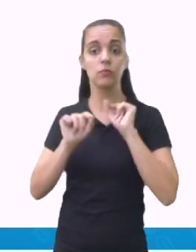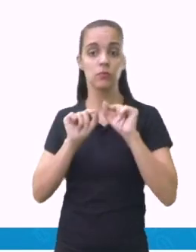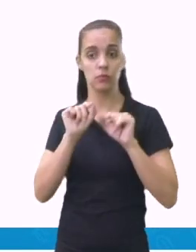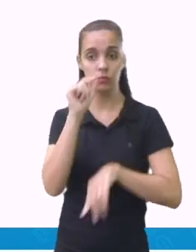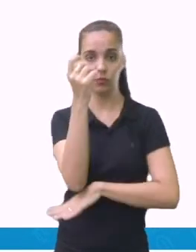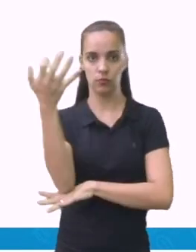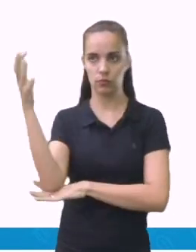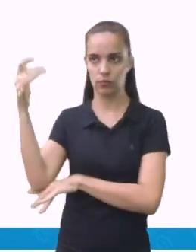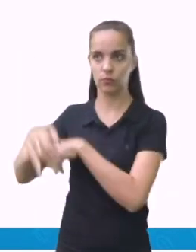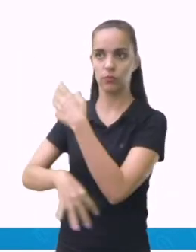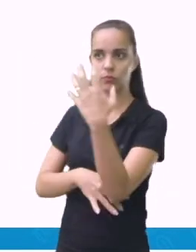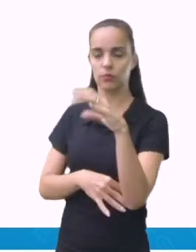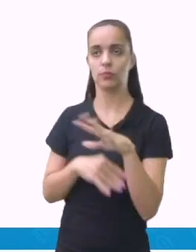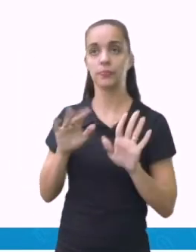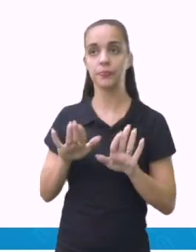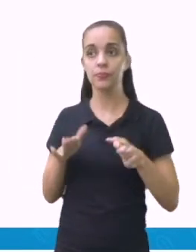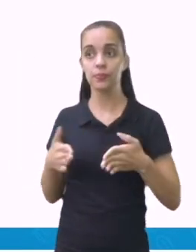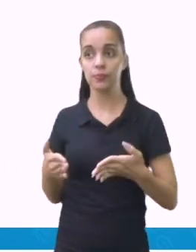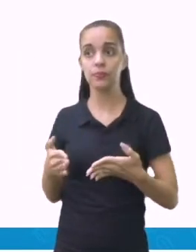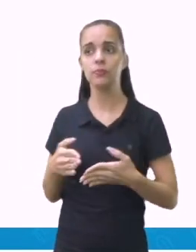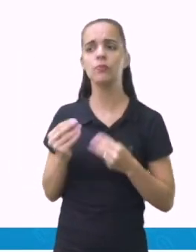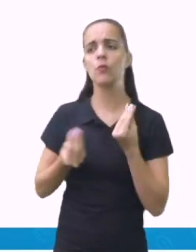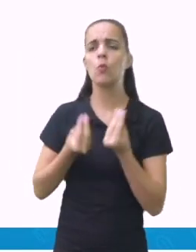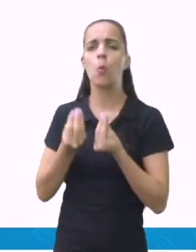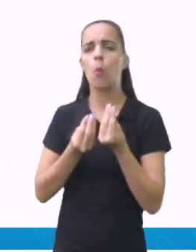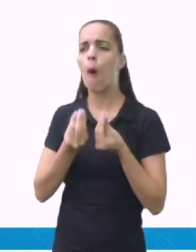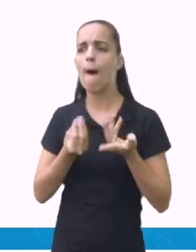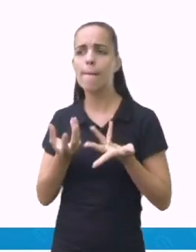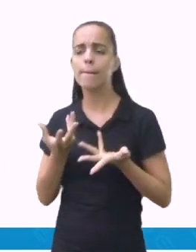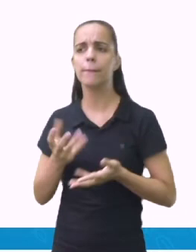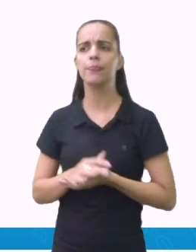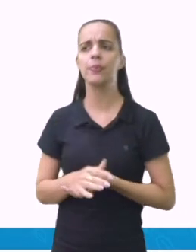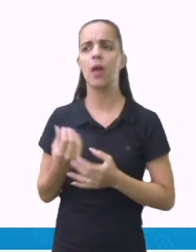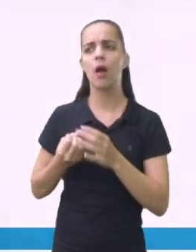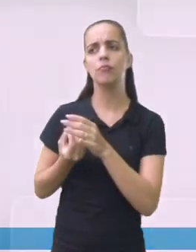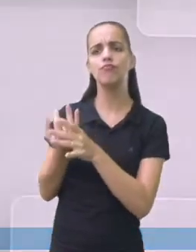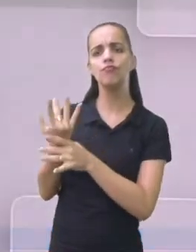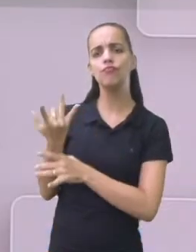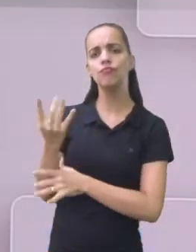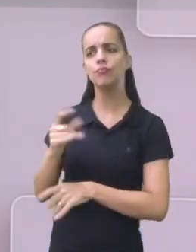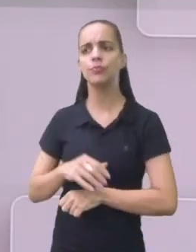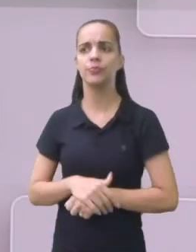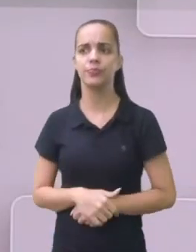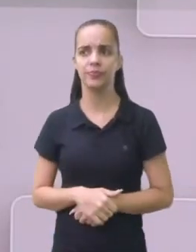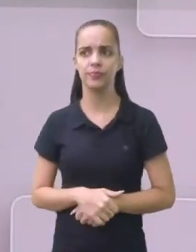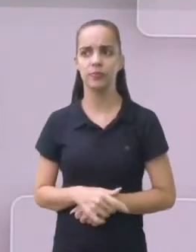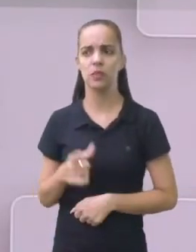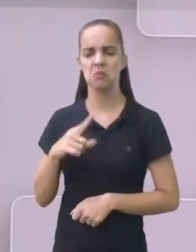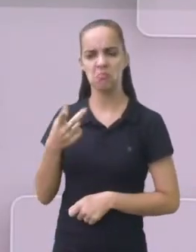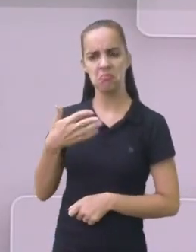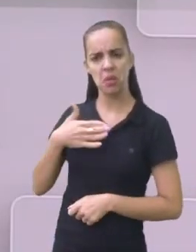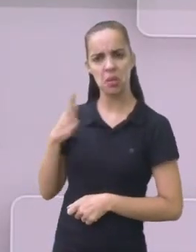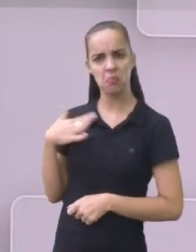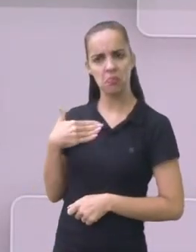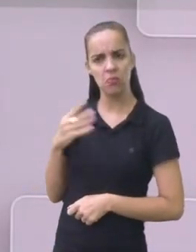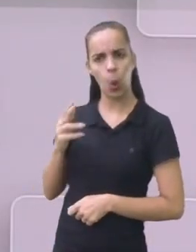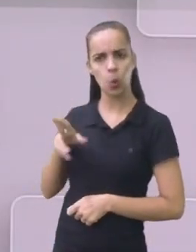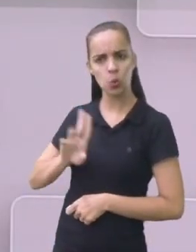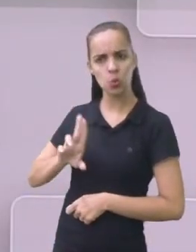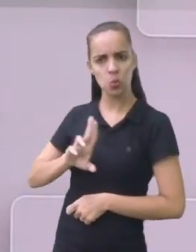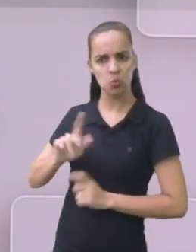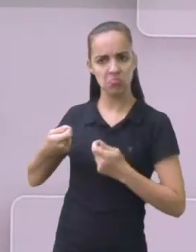ambiente. Então, como que as plantas aí, elas são úteis para o meio